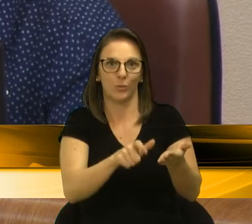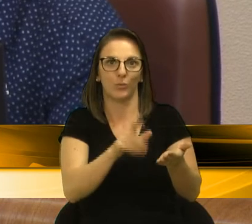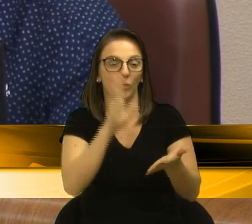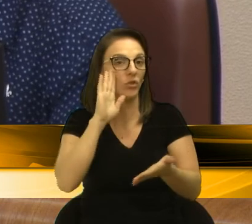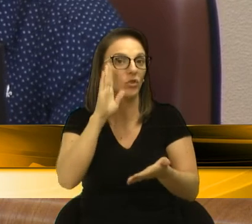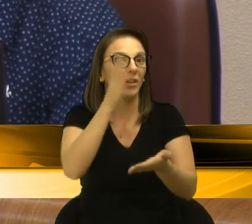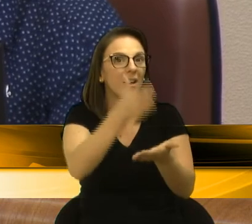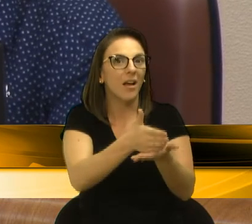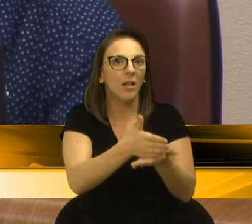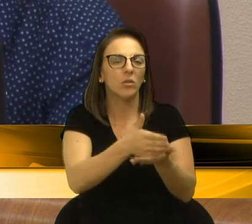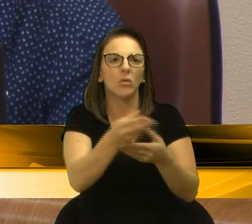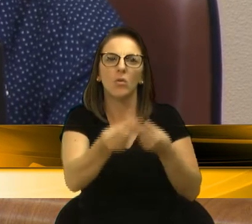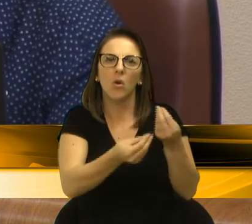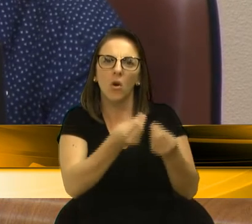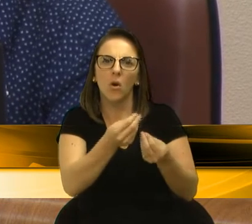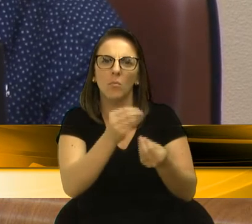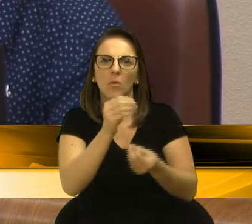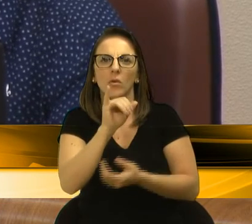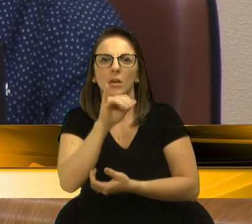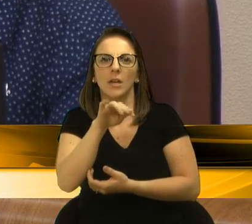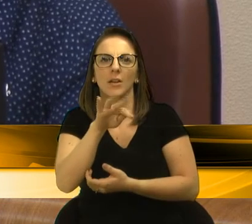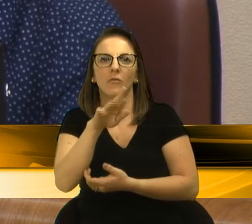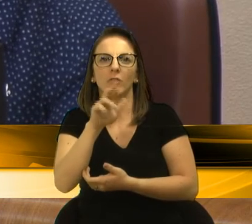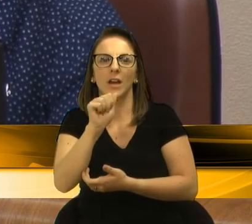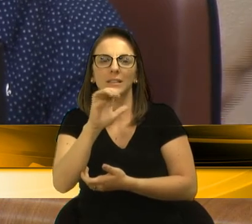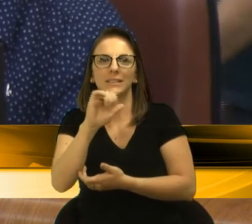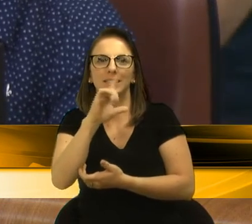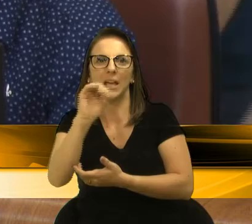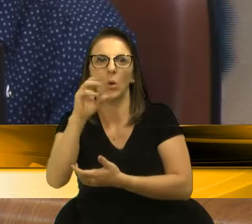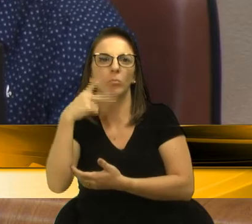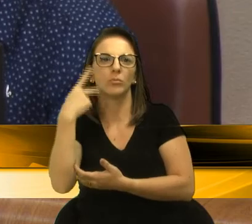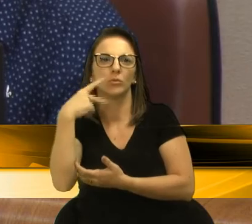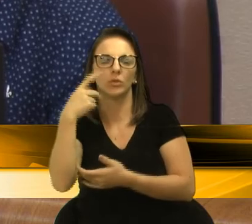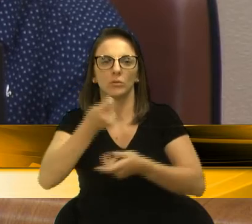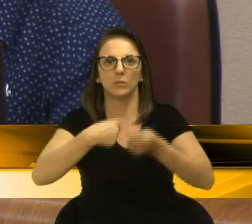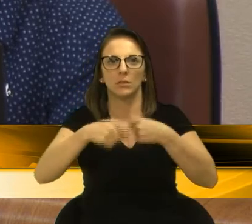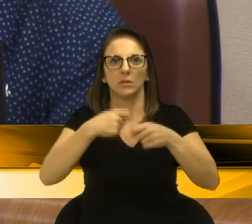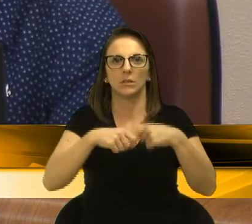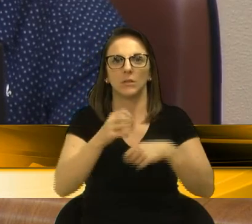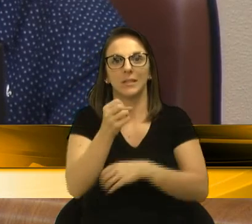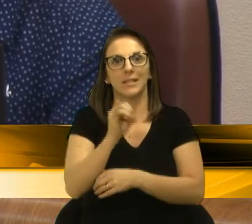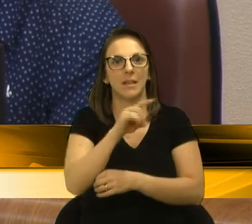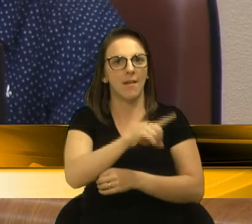cometindo de infração político-administrativa, se ele conduzir com má-fé,